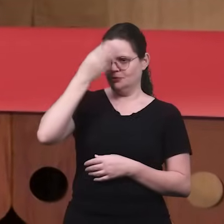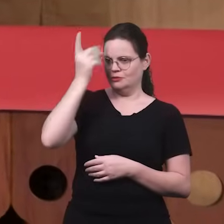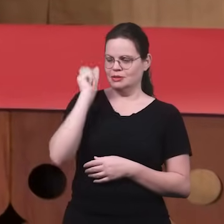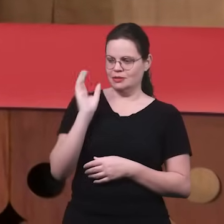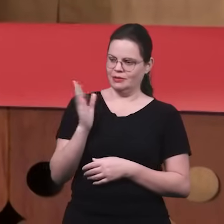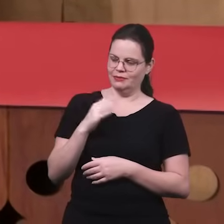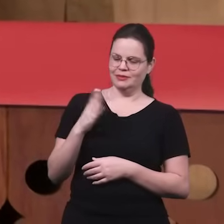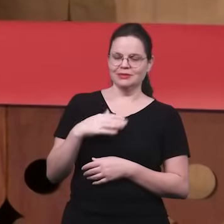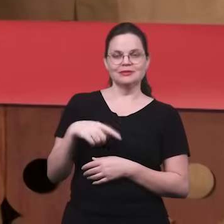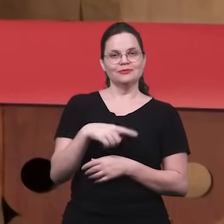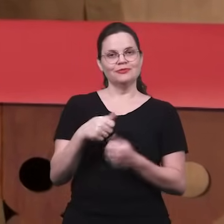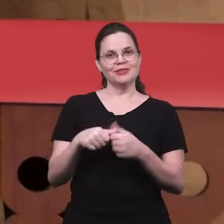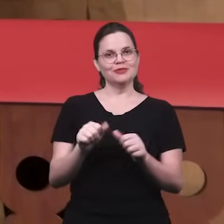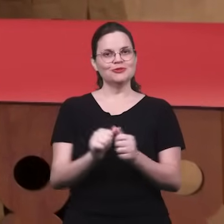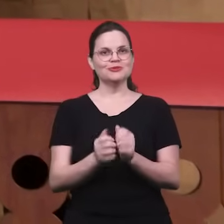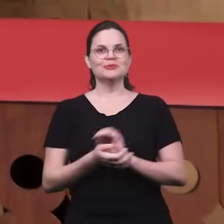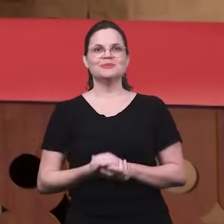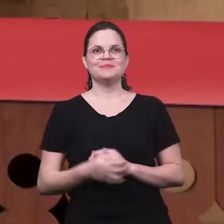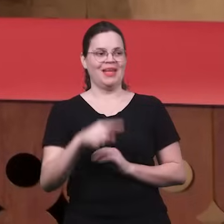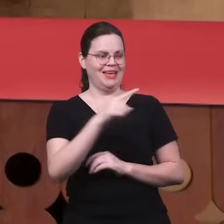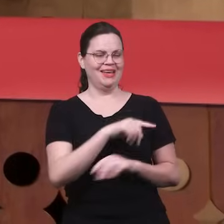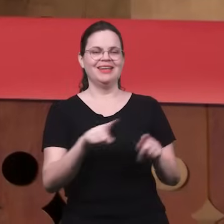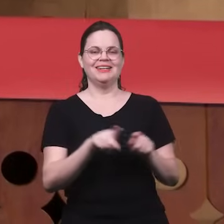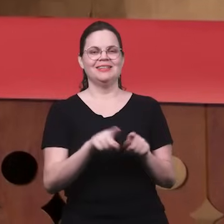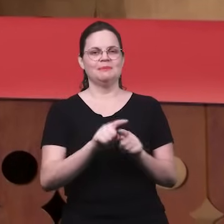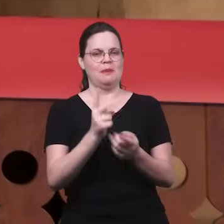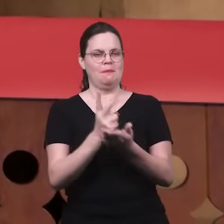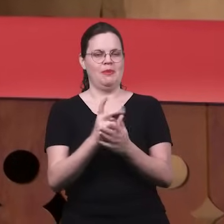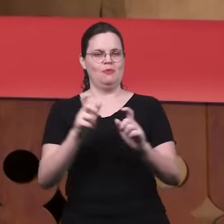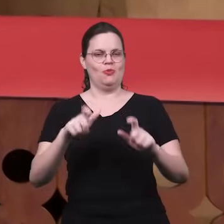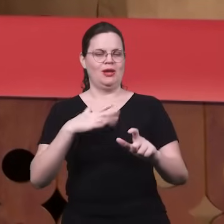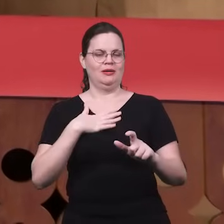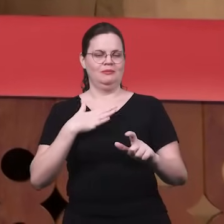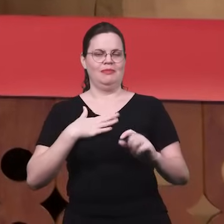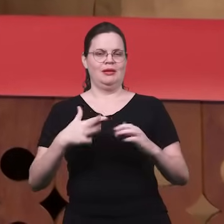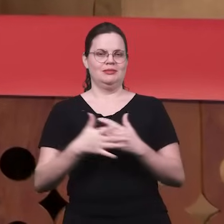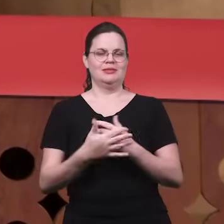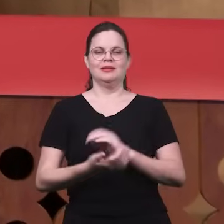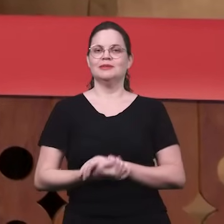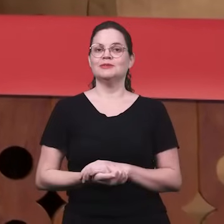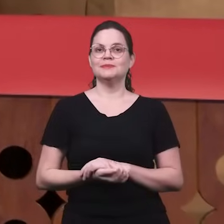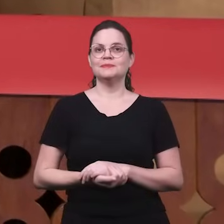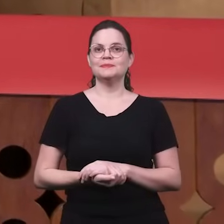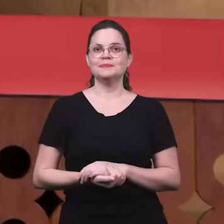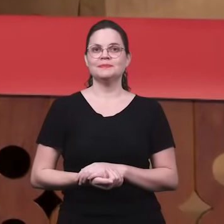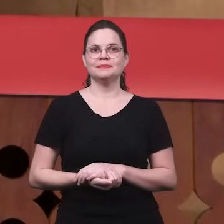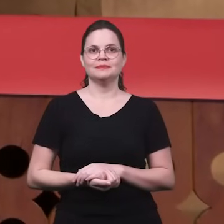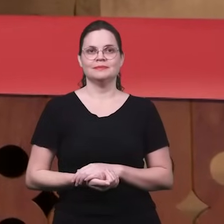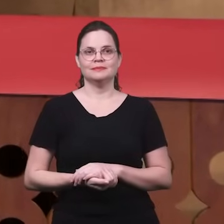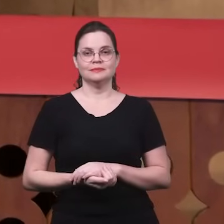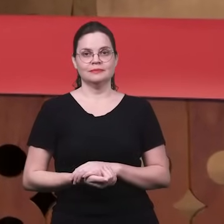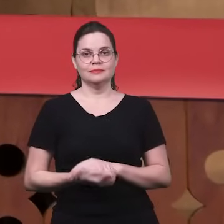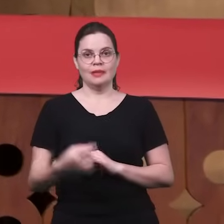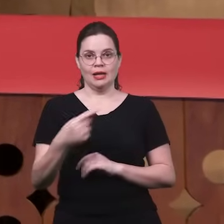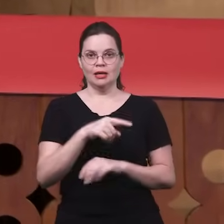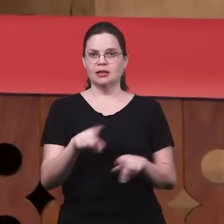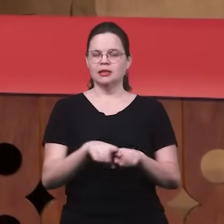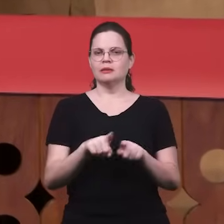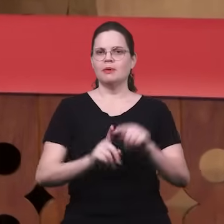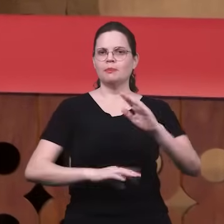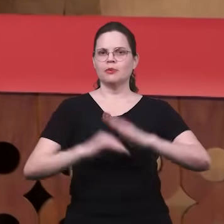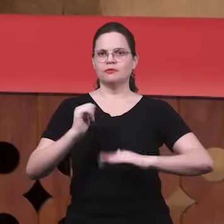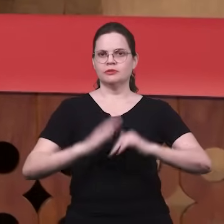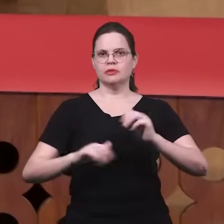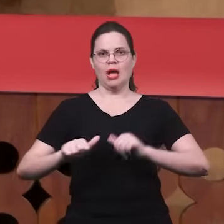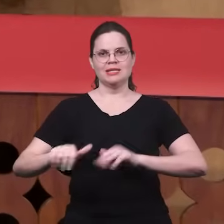aqui. Anderson é de João Neiva também. E ele serviu no exército aqui em